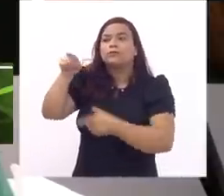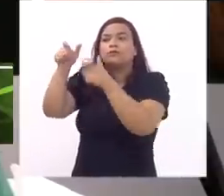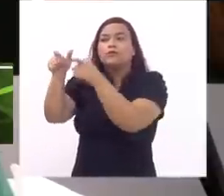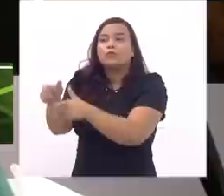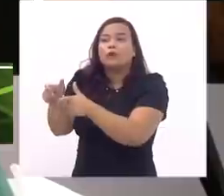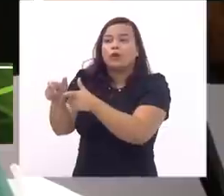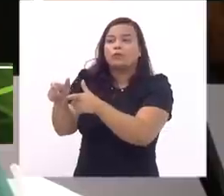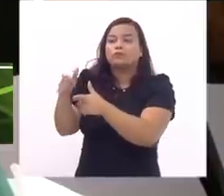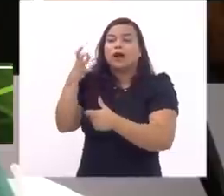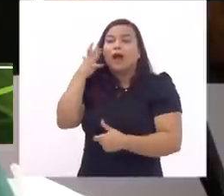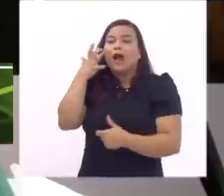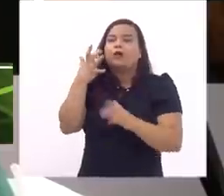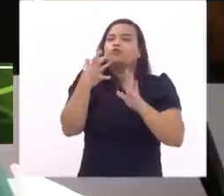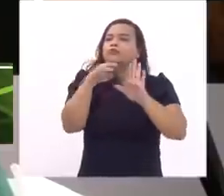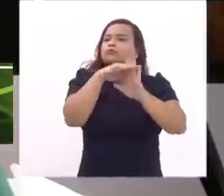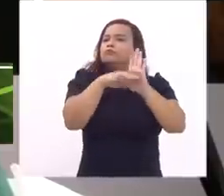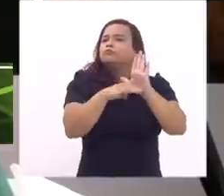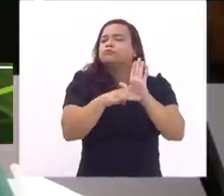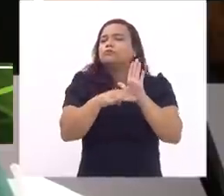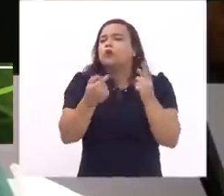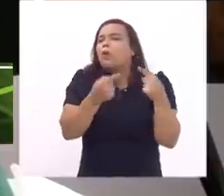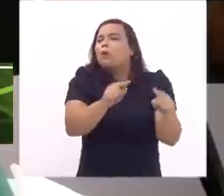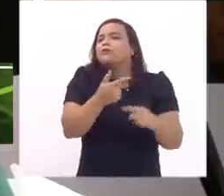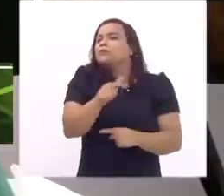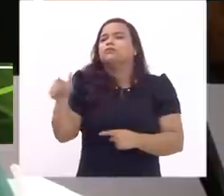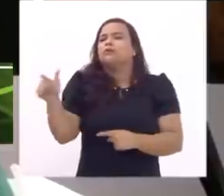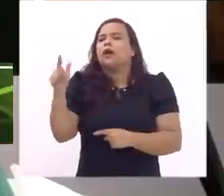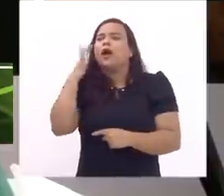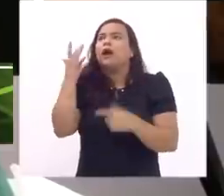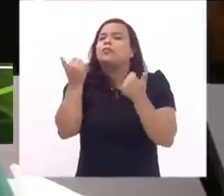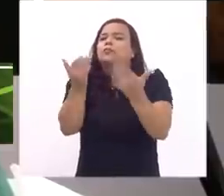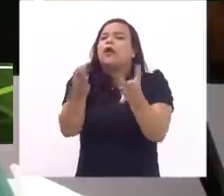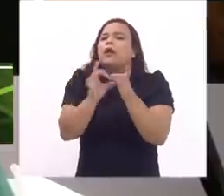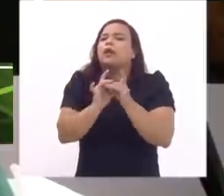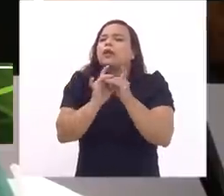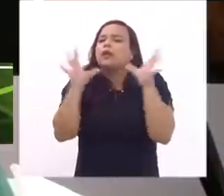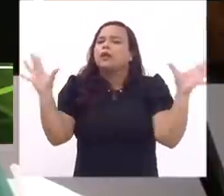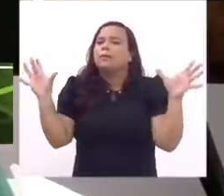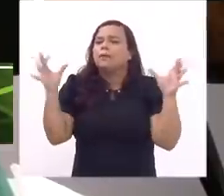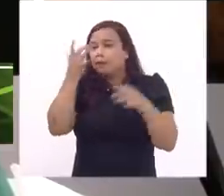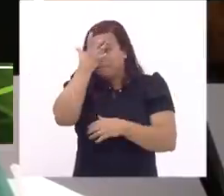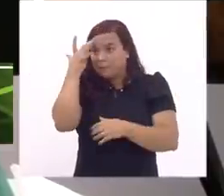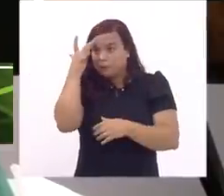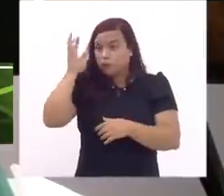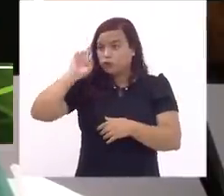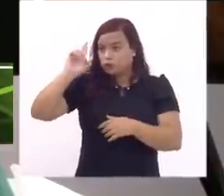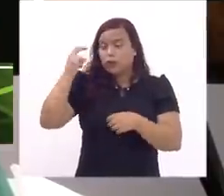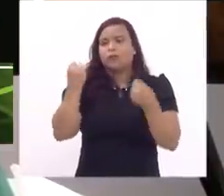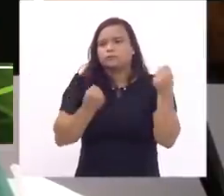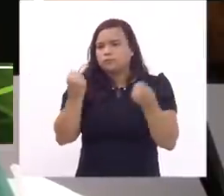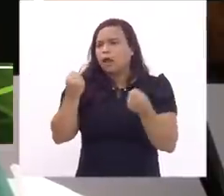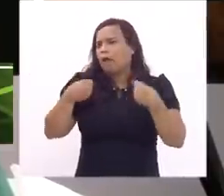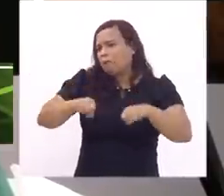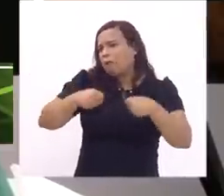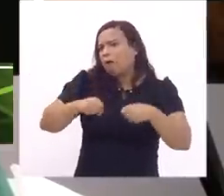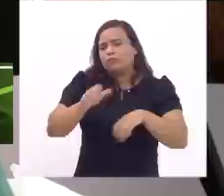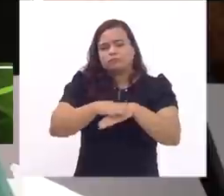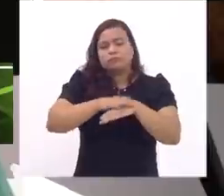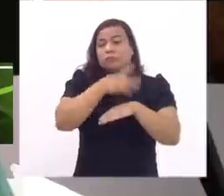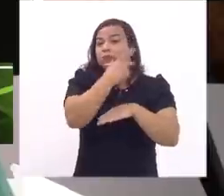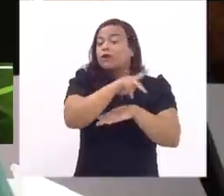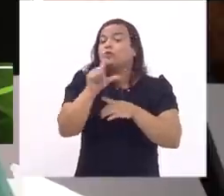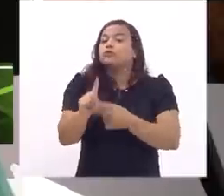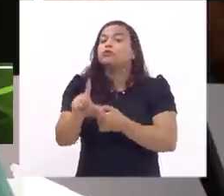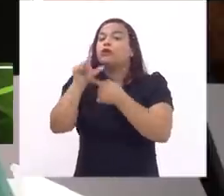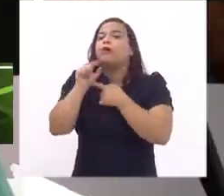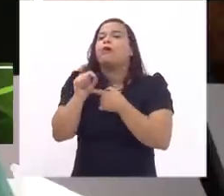código. Eu acho que isso dá liberdade ao usuário de escolher